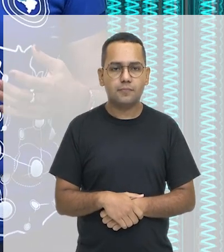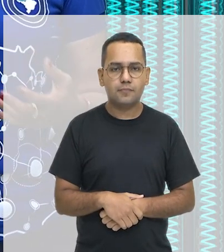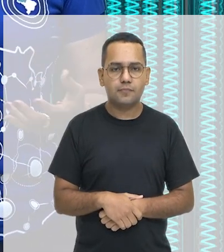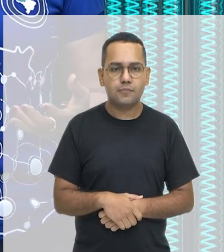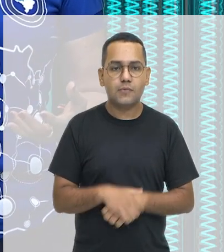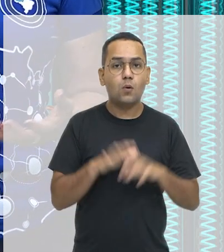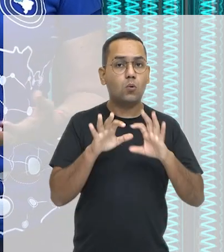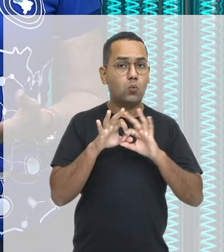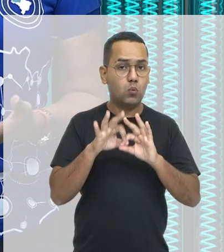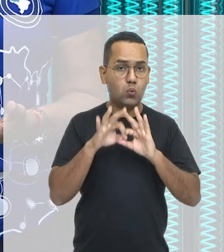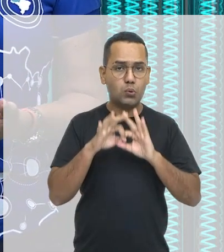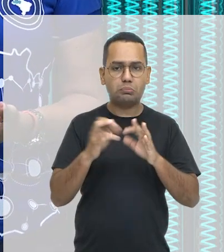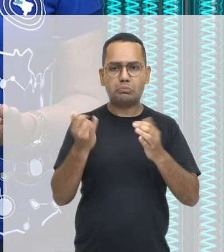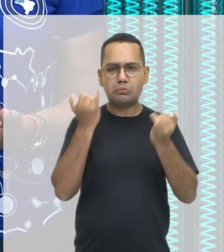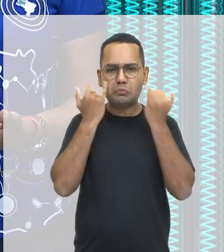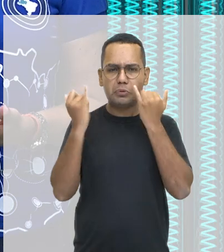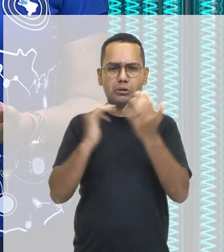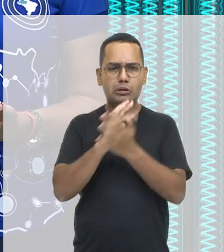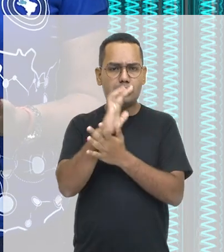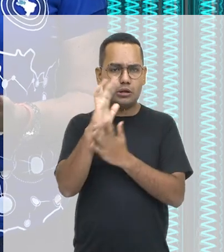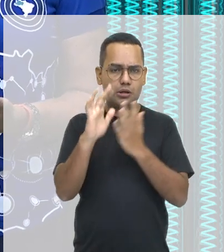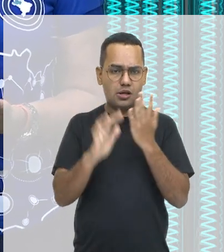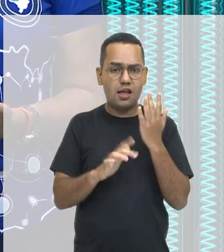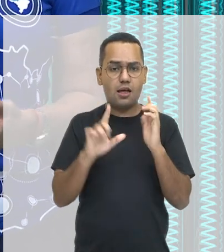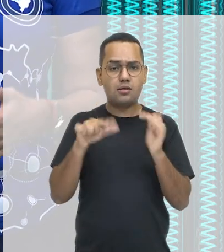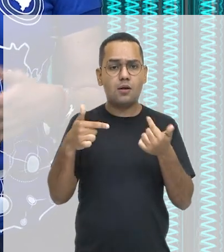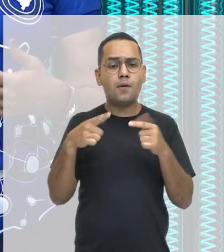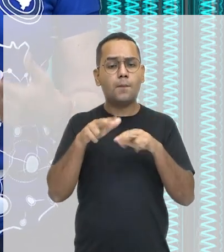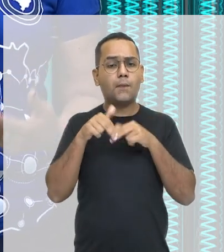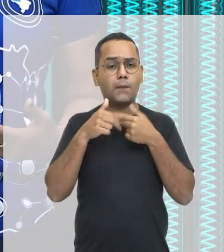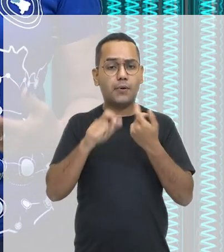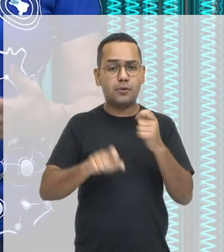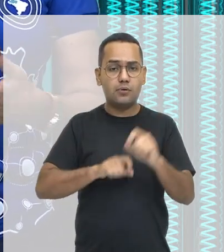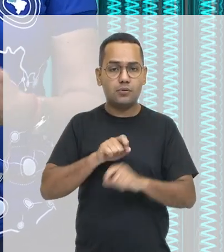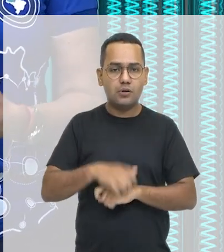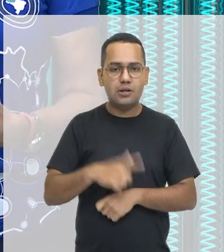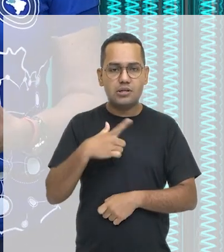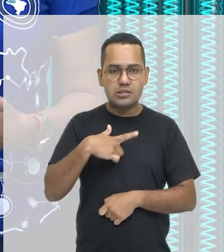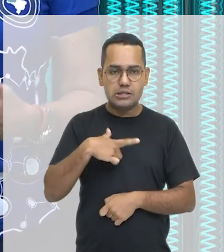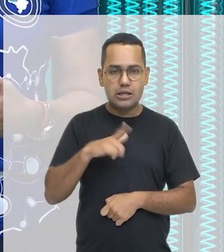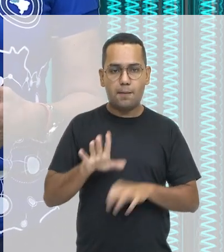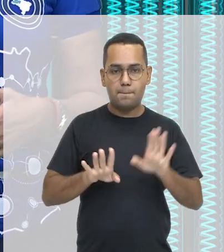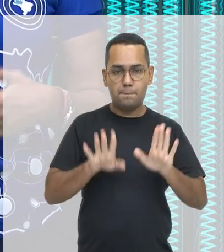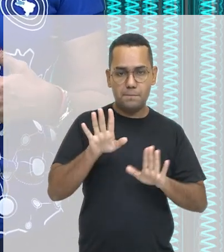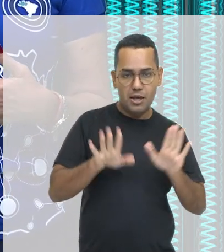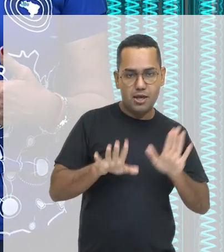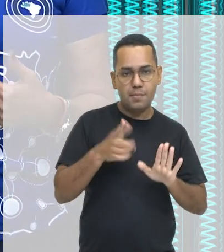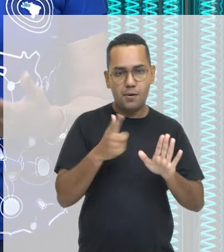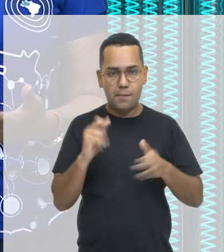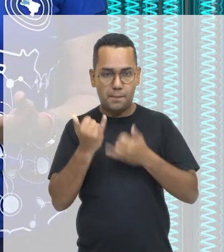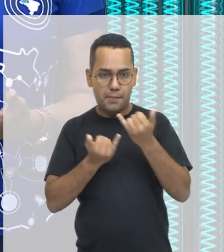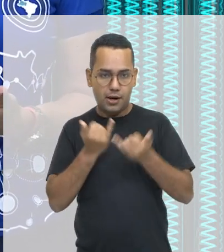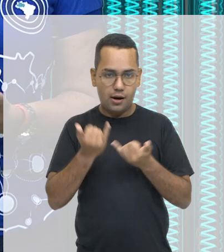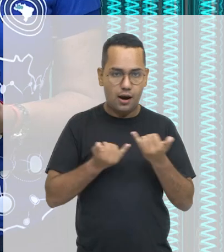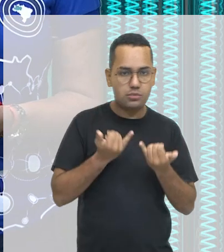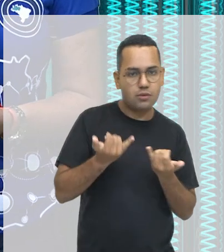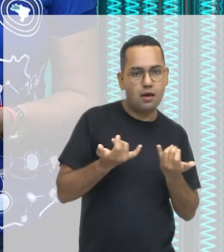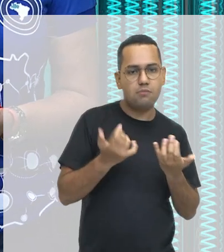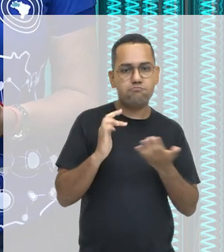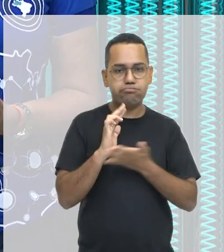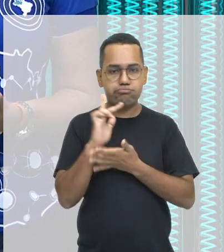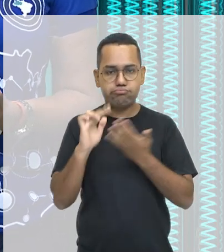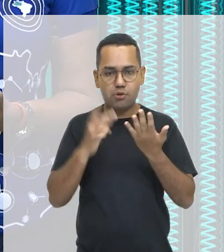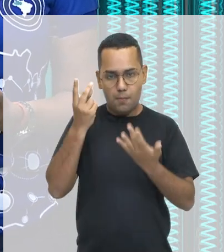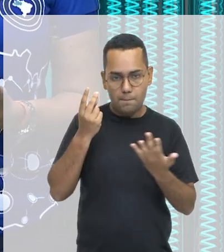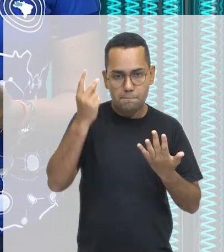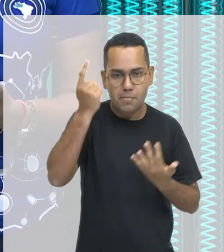acontece quando essas diferentes linguagens se entrelaçam. A combinação de mímica, improvisação e jogos dramáticos cria um espaço